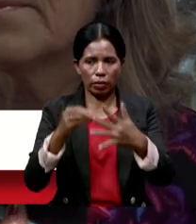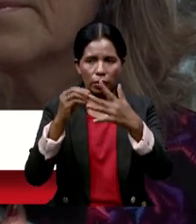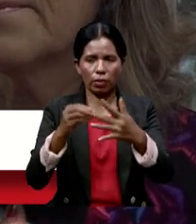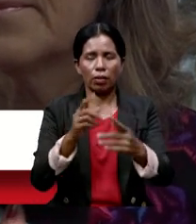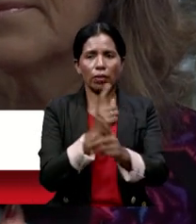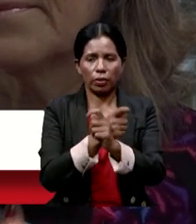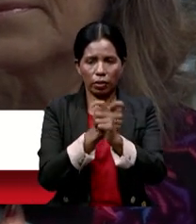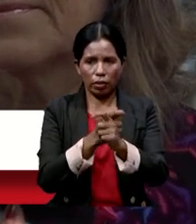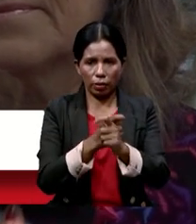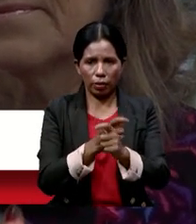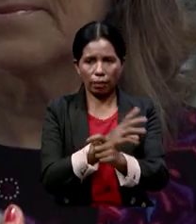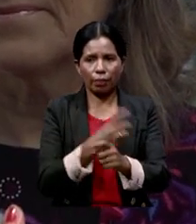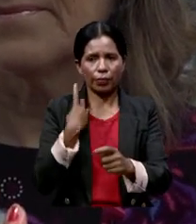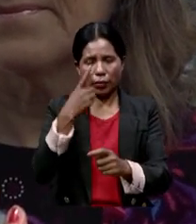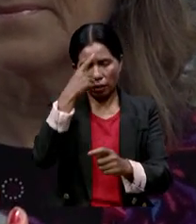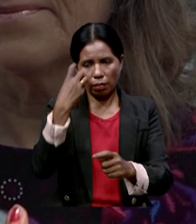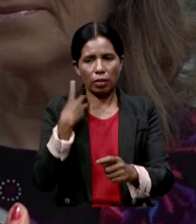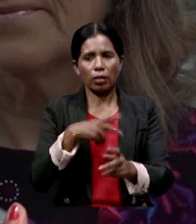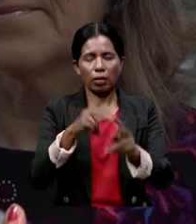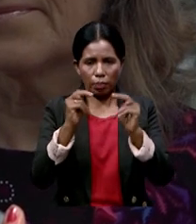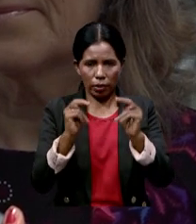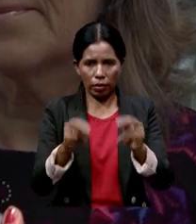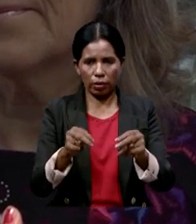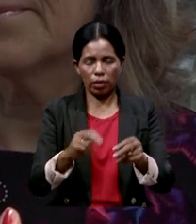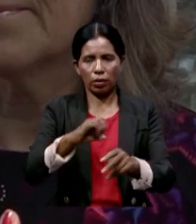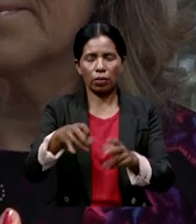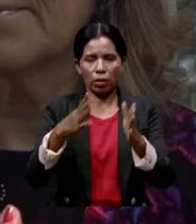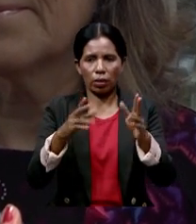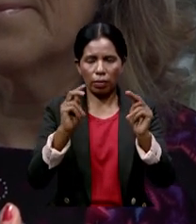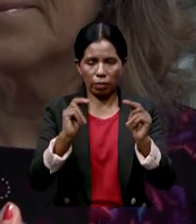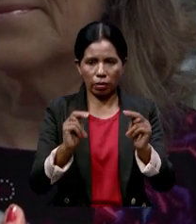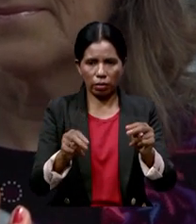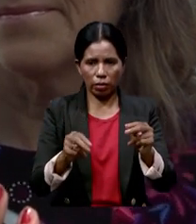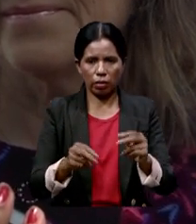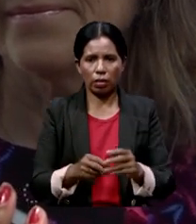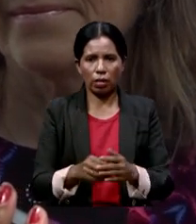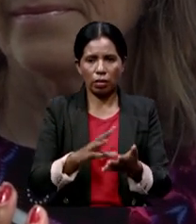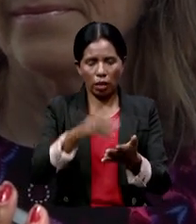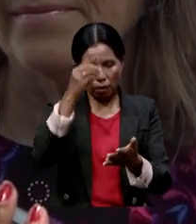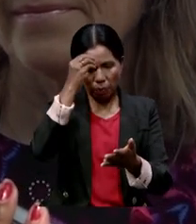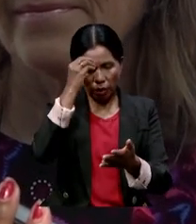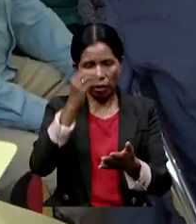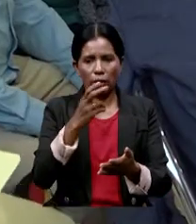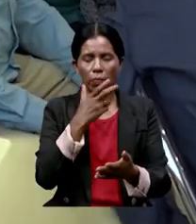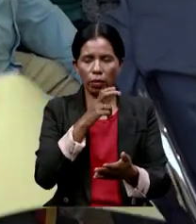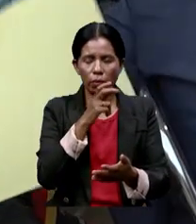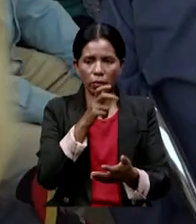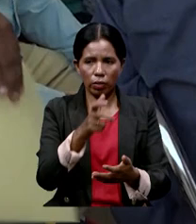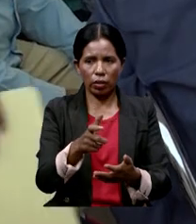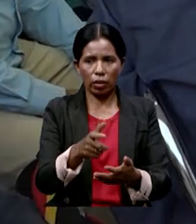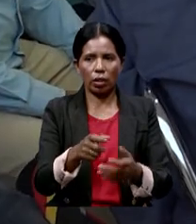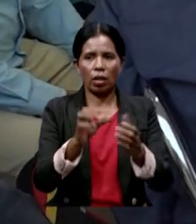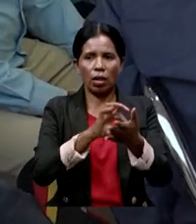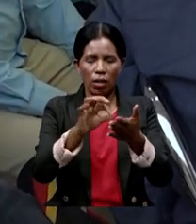teto, e também está precisa, jornalistas para precisa aprender português, a tudo não quer ir